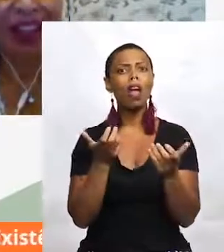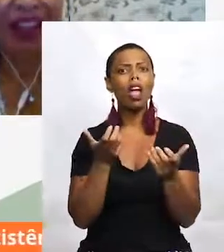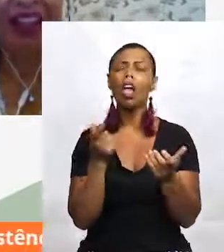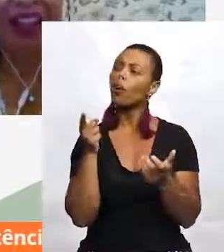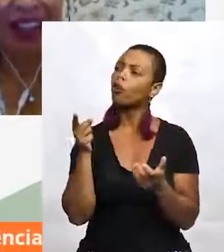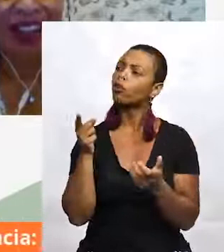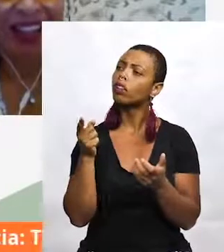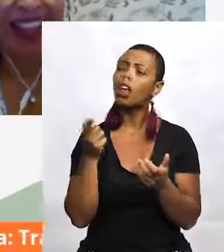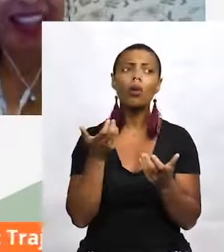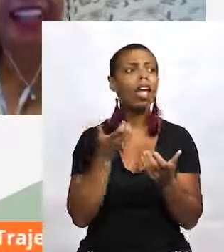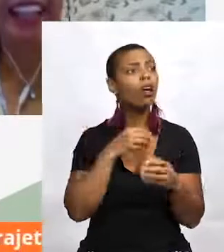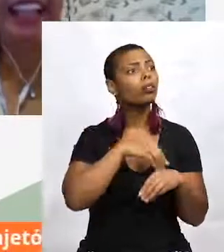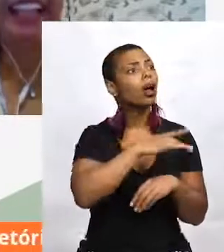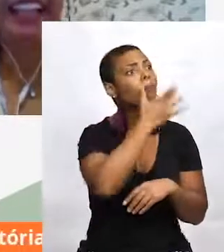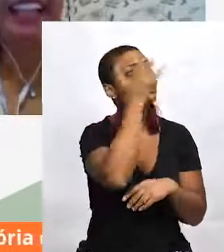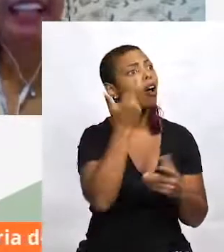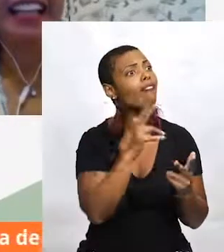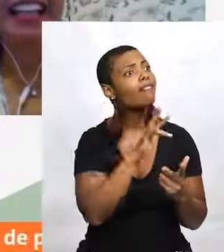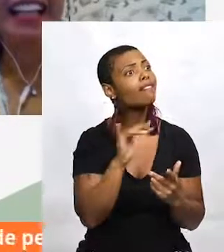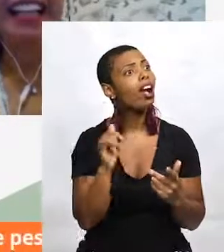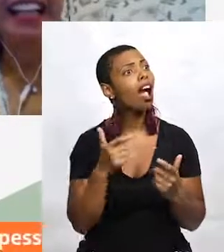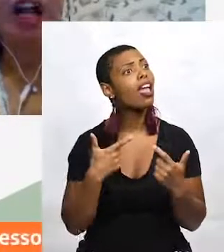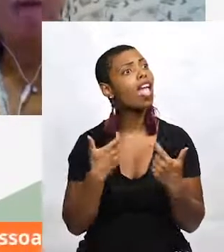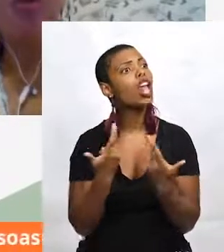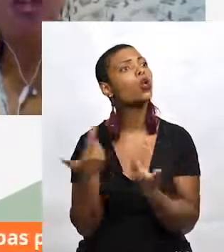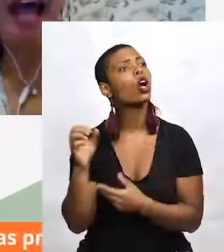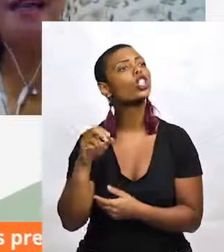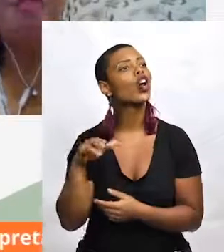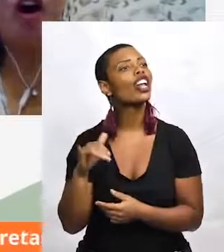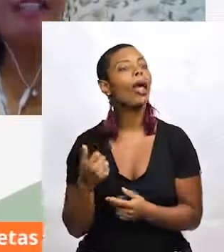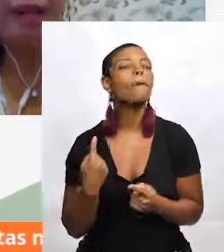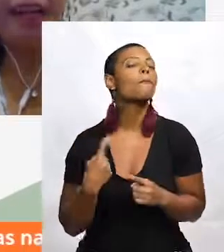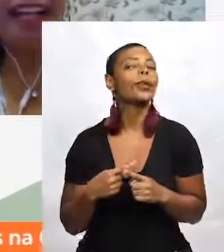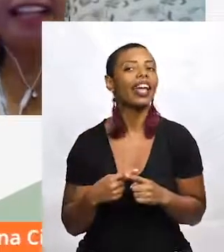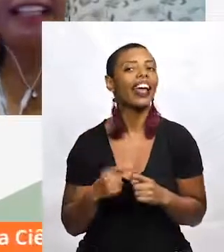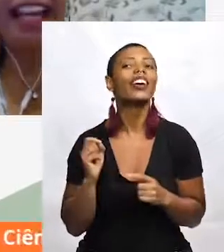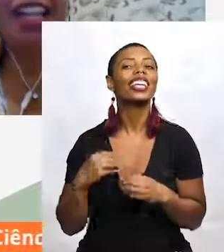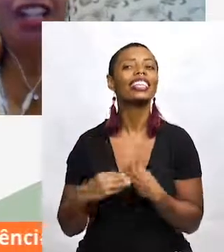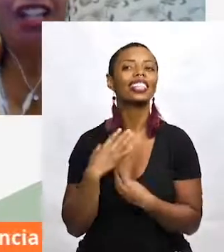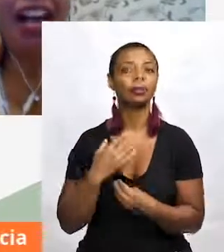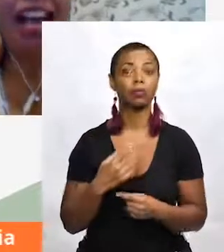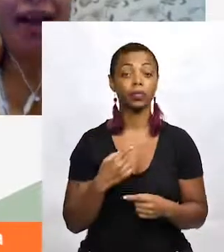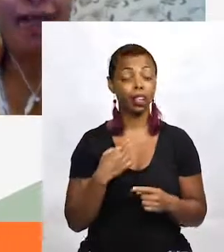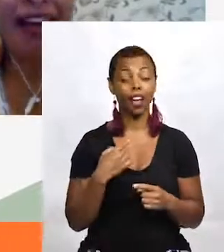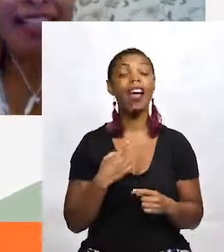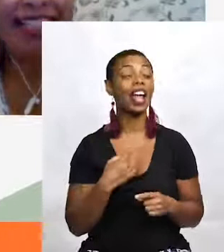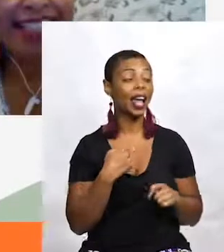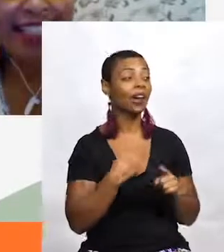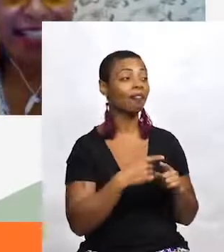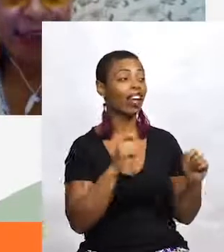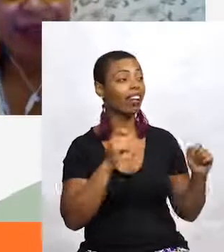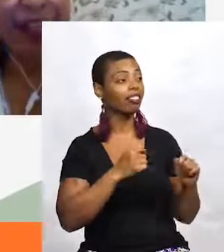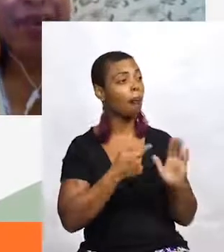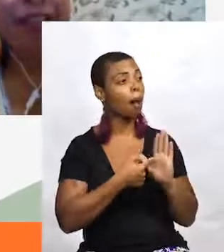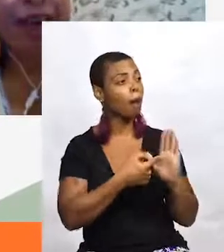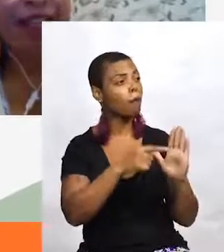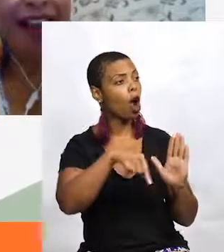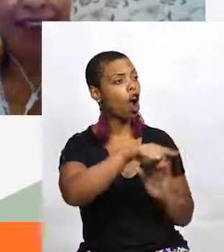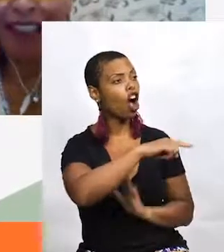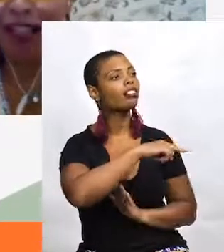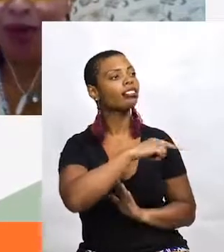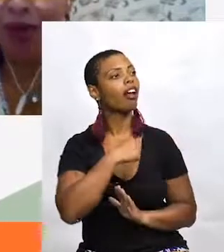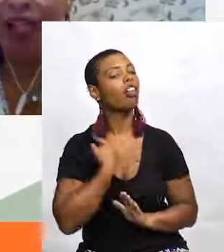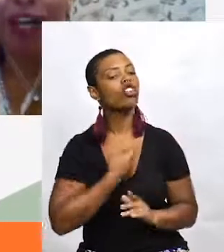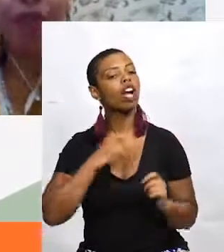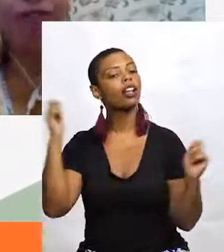guerreiras como a Sônia, por quê? O que você deixa para a gente? Porque aí mostra para eles que a gente é capaz, sim. Porque a